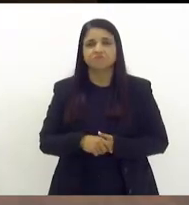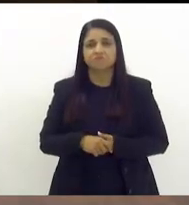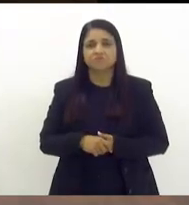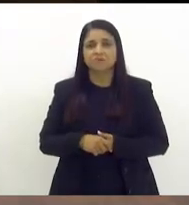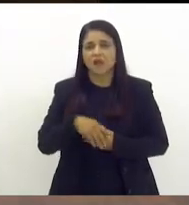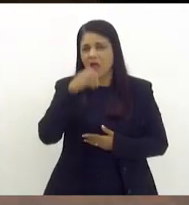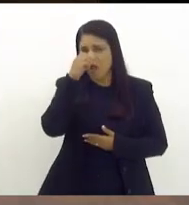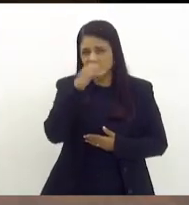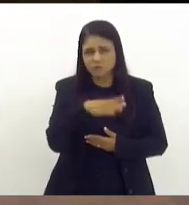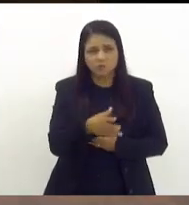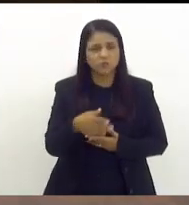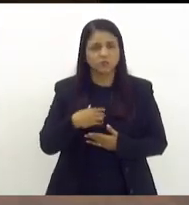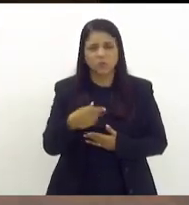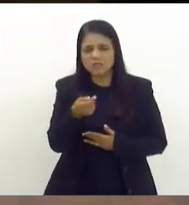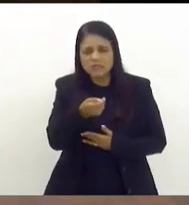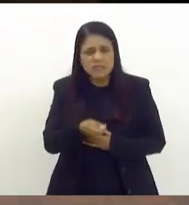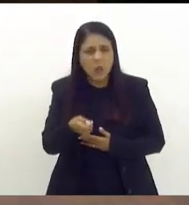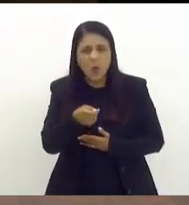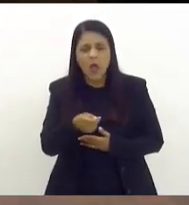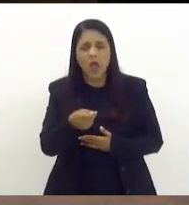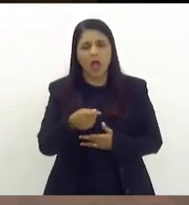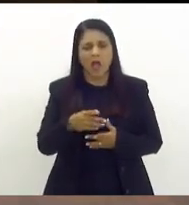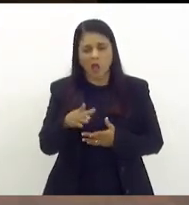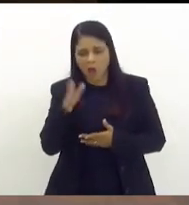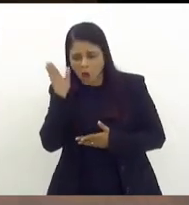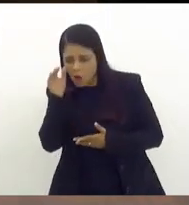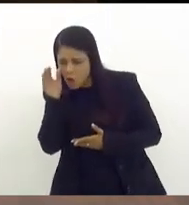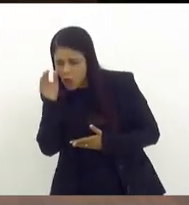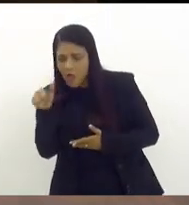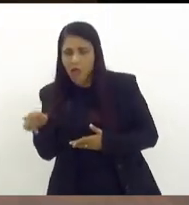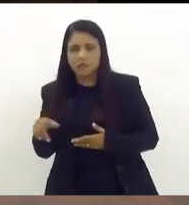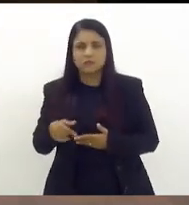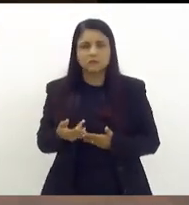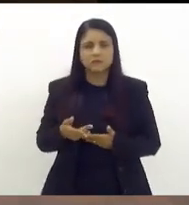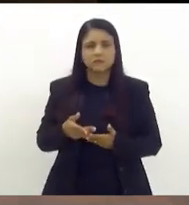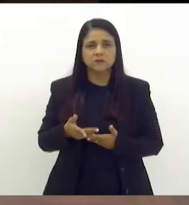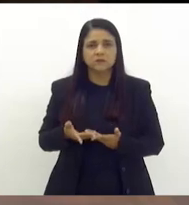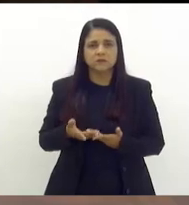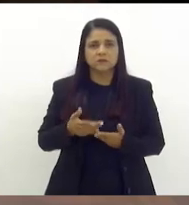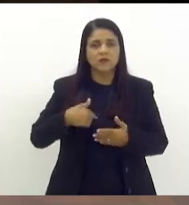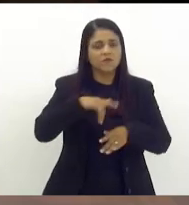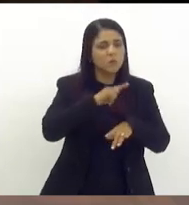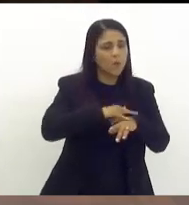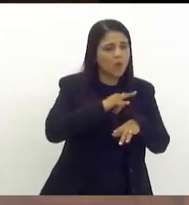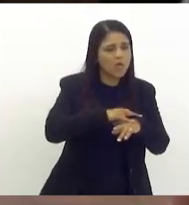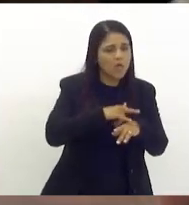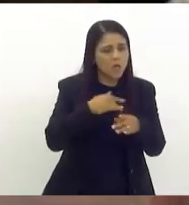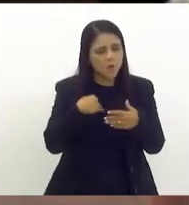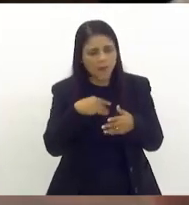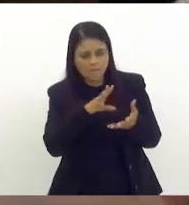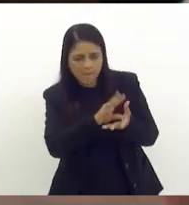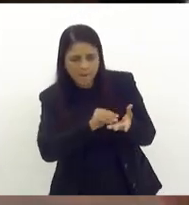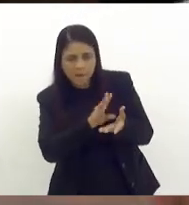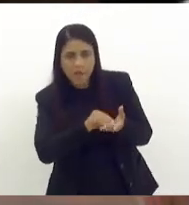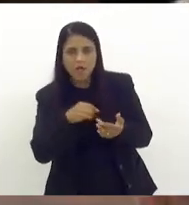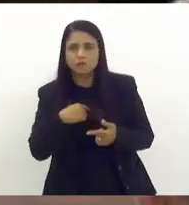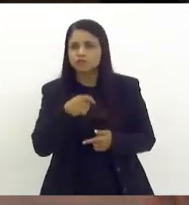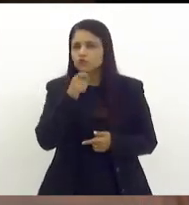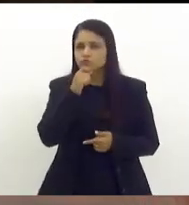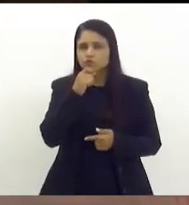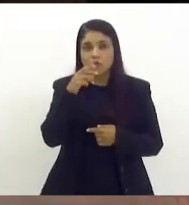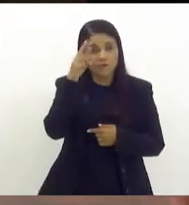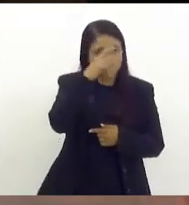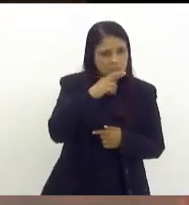celular durante a prova colando trocando de prova indo ao banheiro para colar não tinha fiscal não tinha